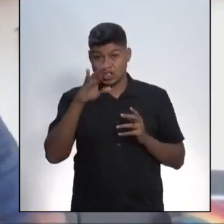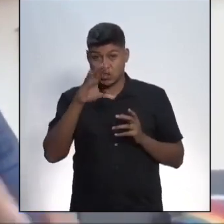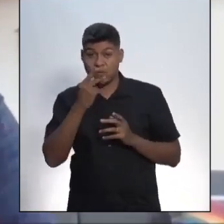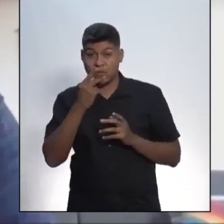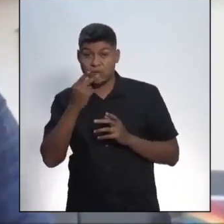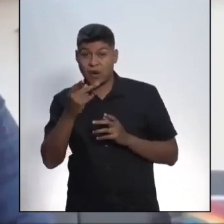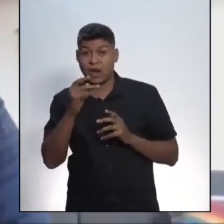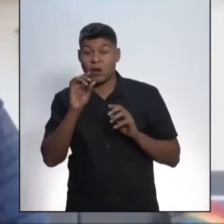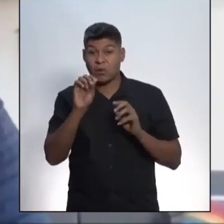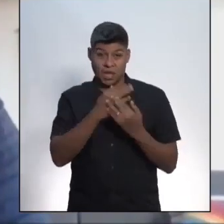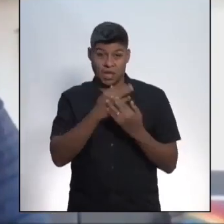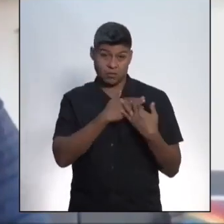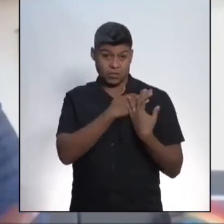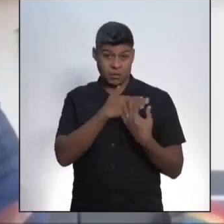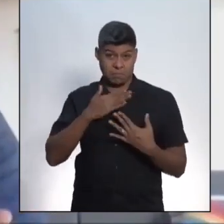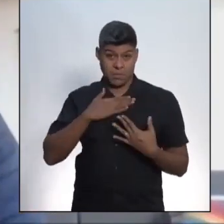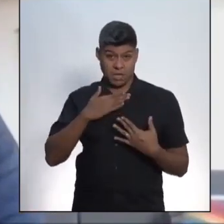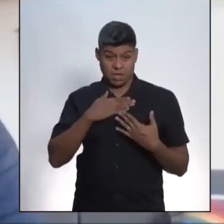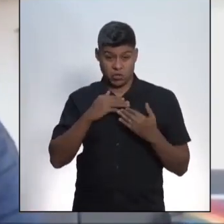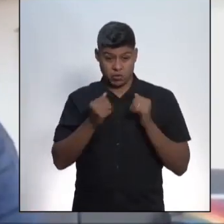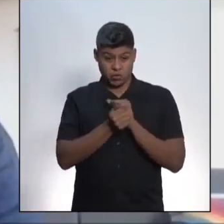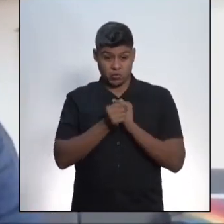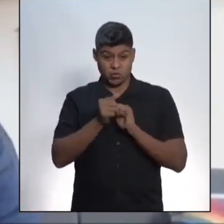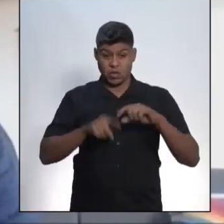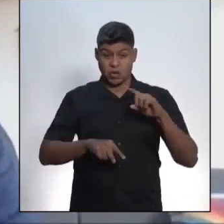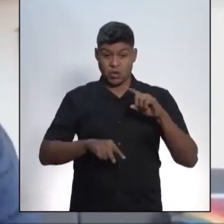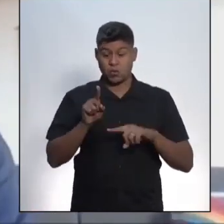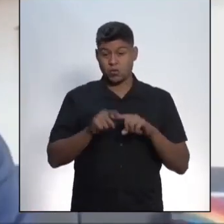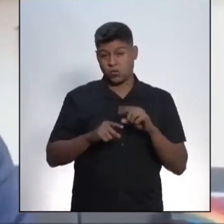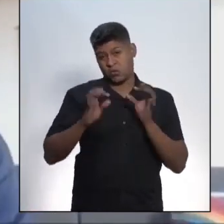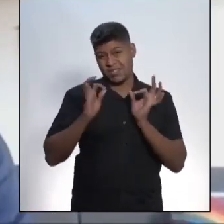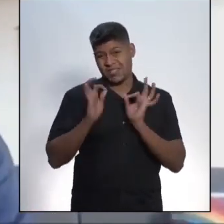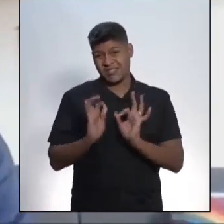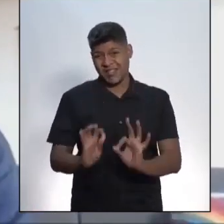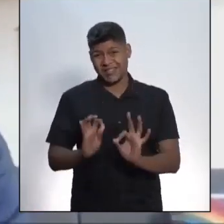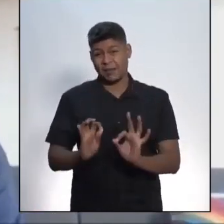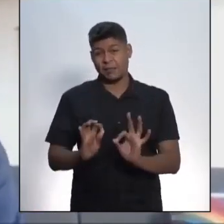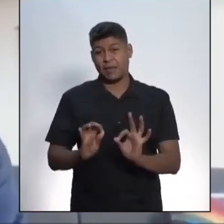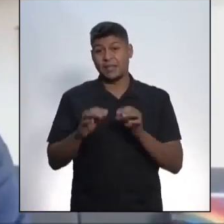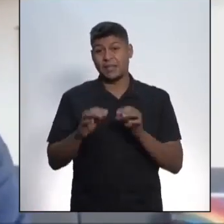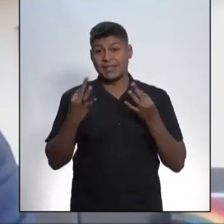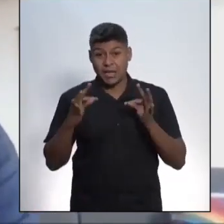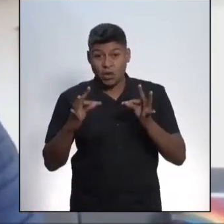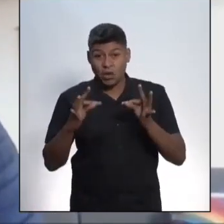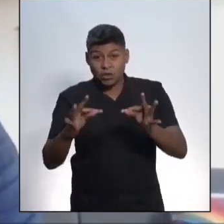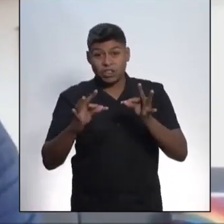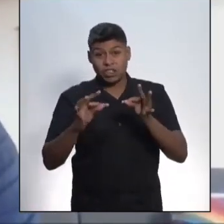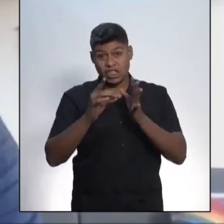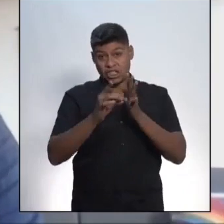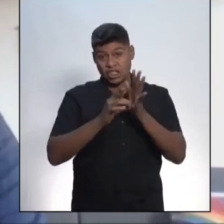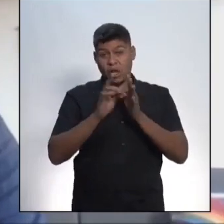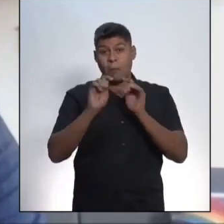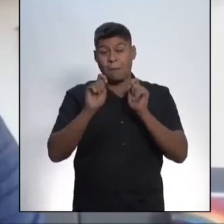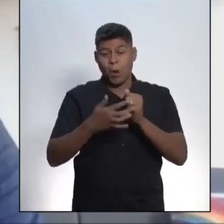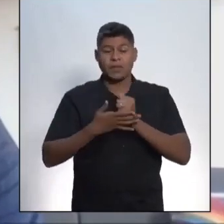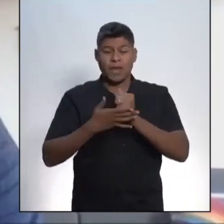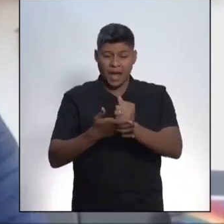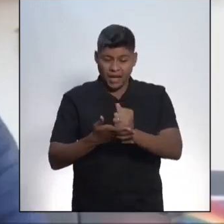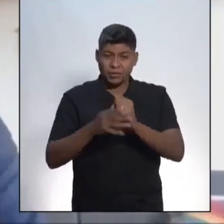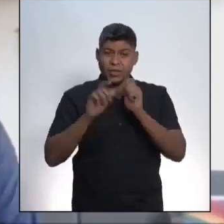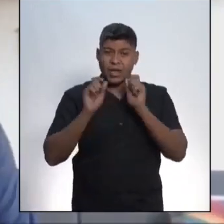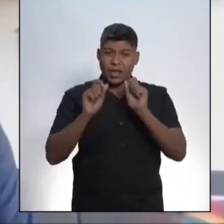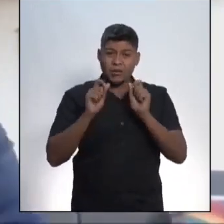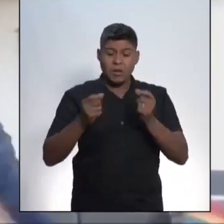né, a responsabilidade é minha, eu estou aqui com os meus recursos, é exatamente isso. A tecnologia digital também pode ajudar bastante